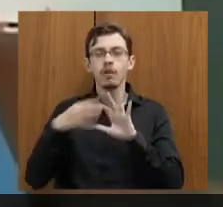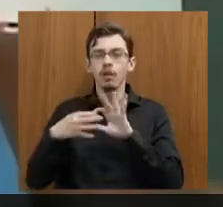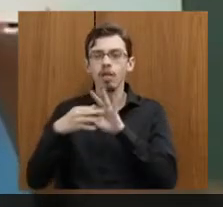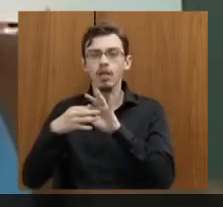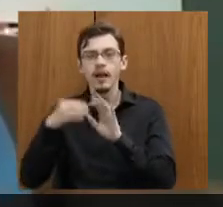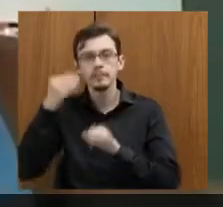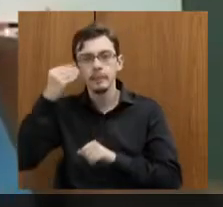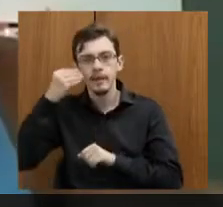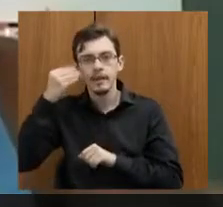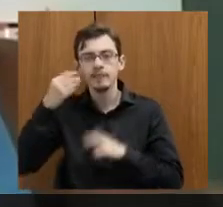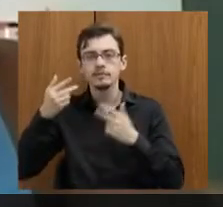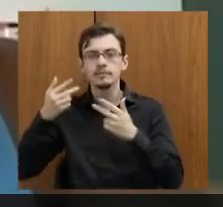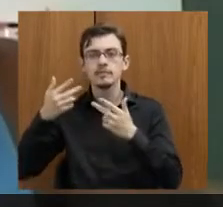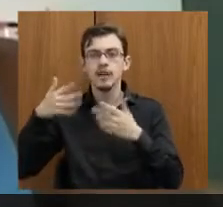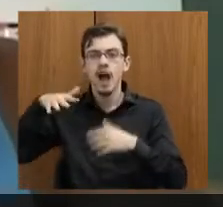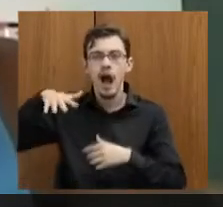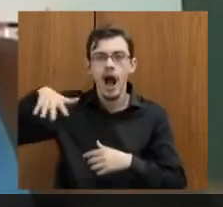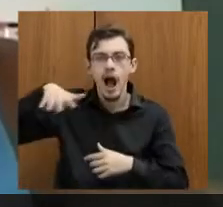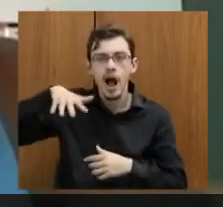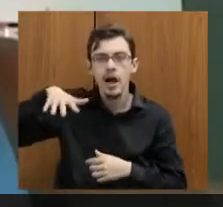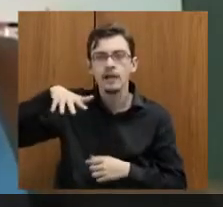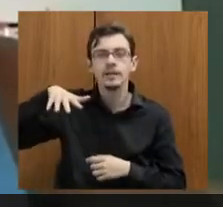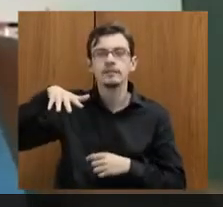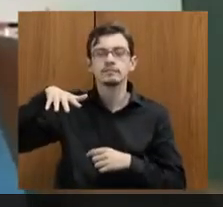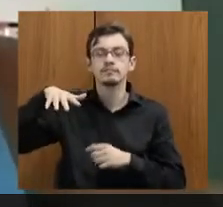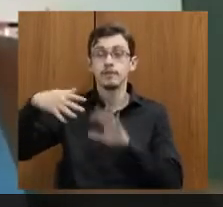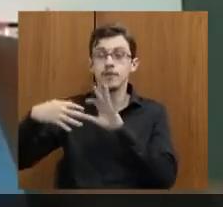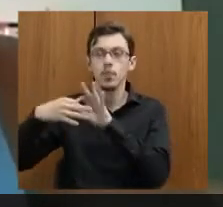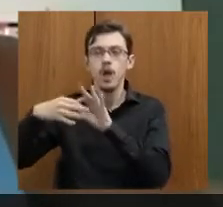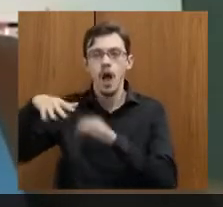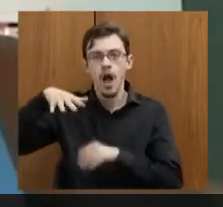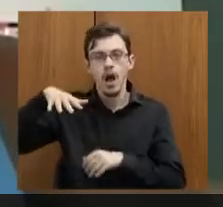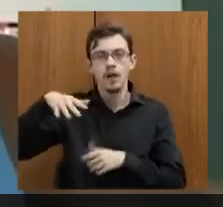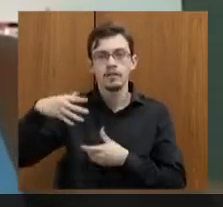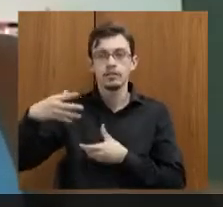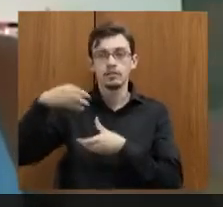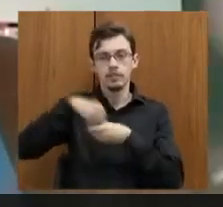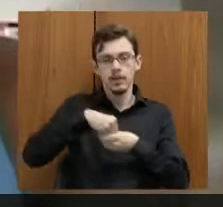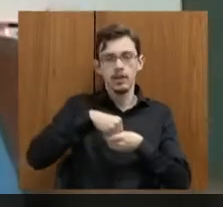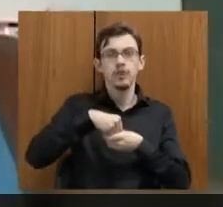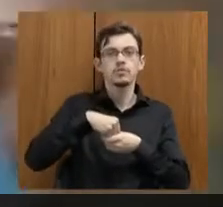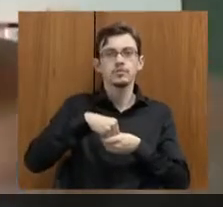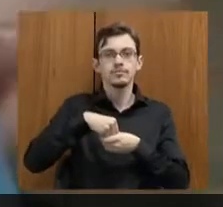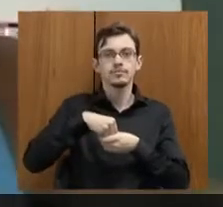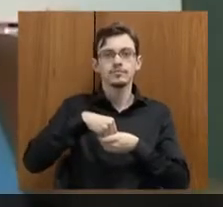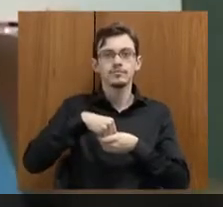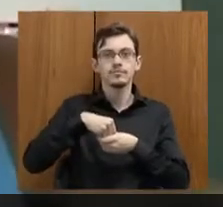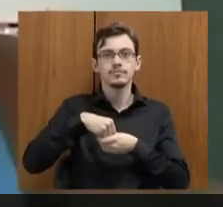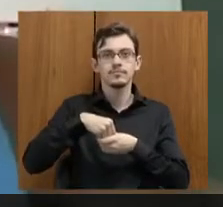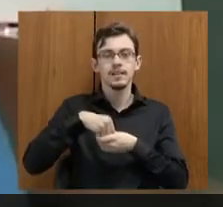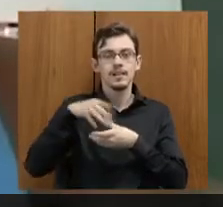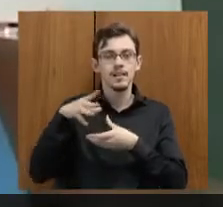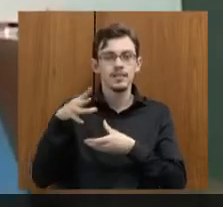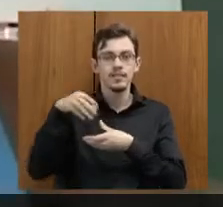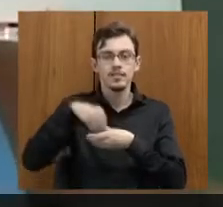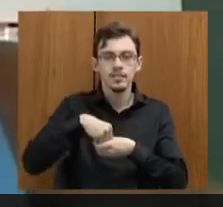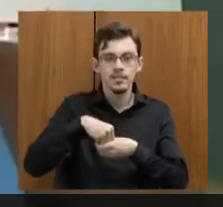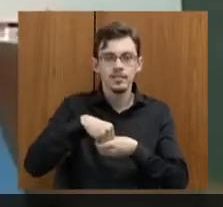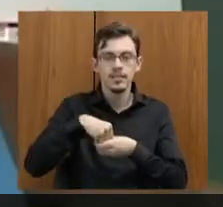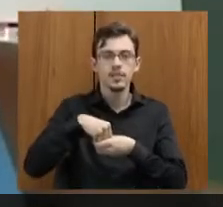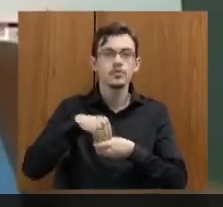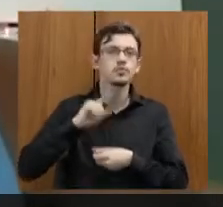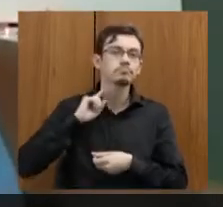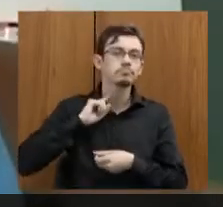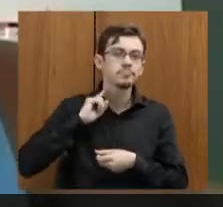realidades que tem sido vividas aqui e aí eu digo assim que eu estou transportada né pela